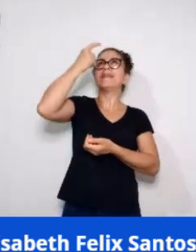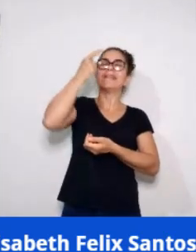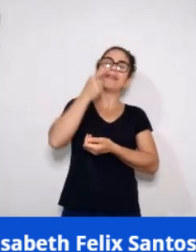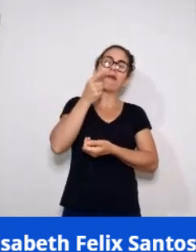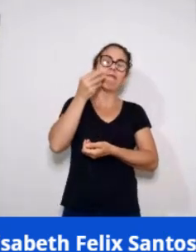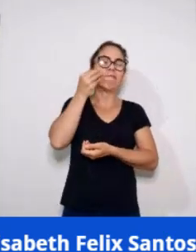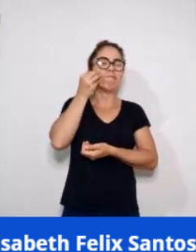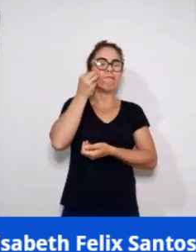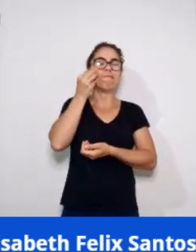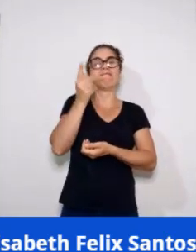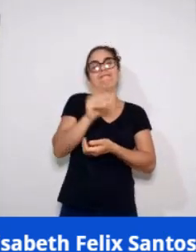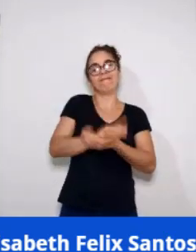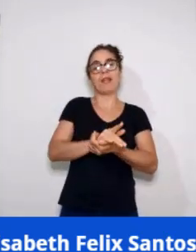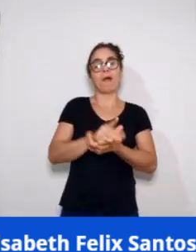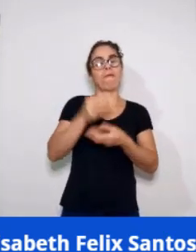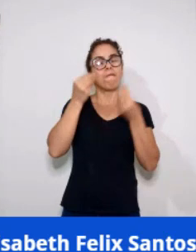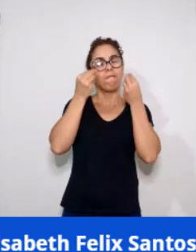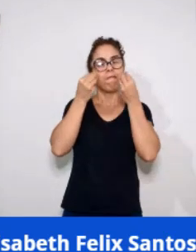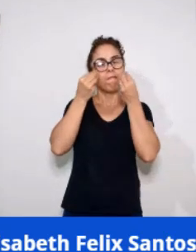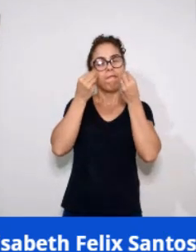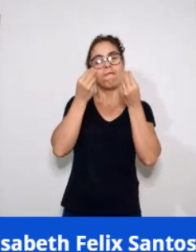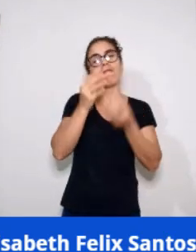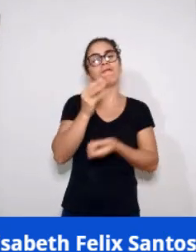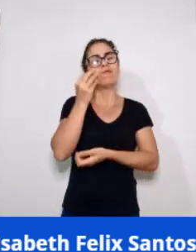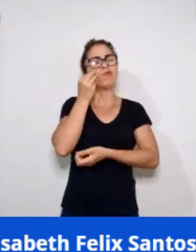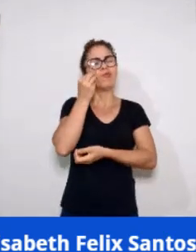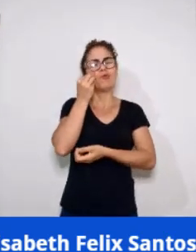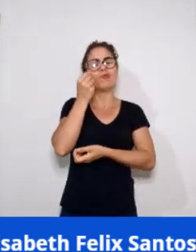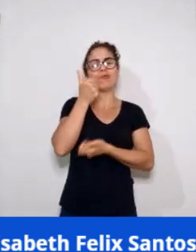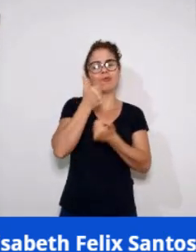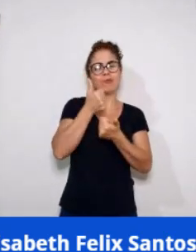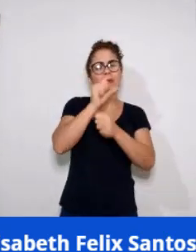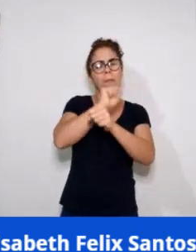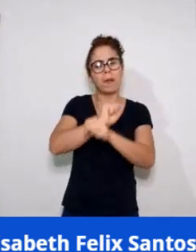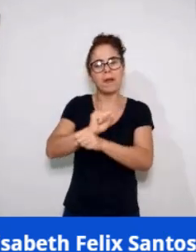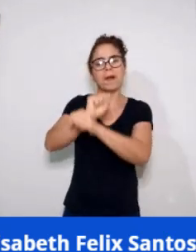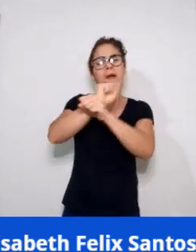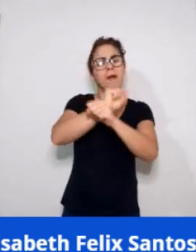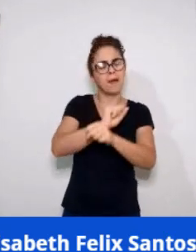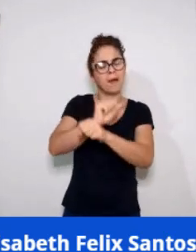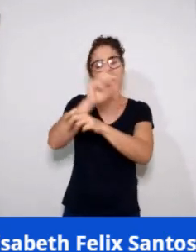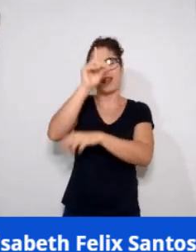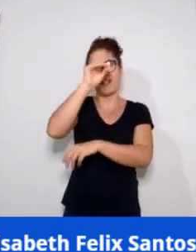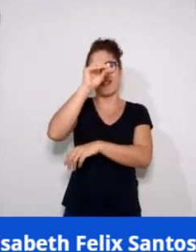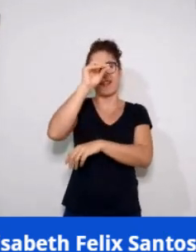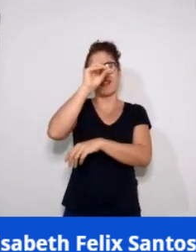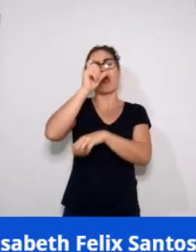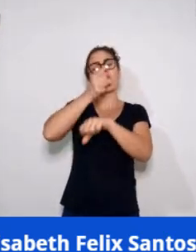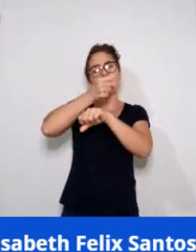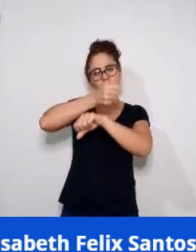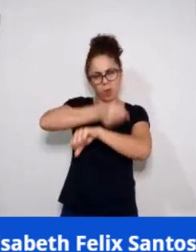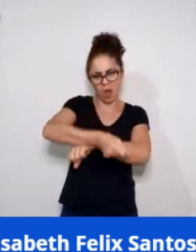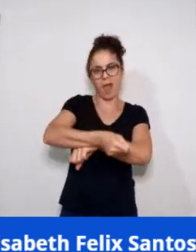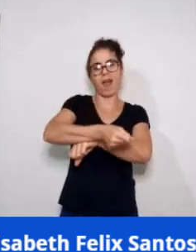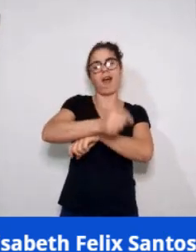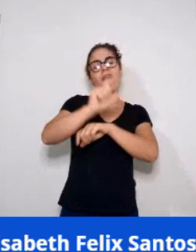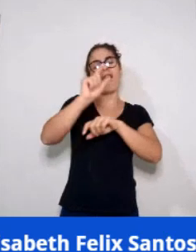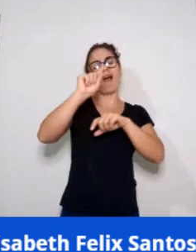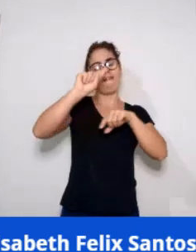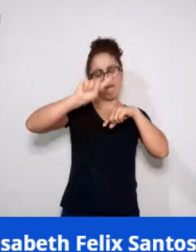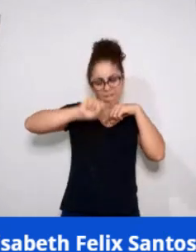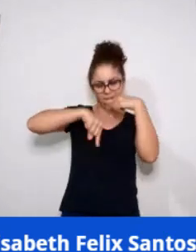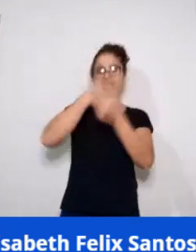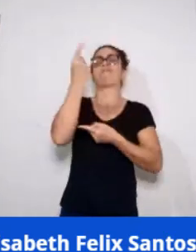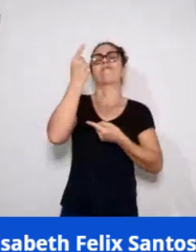fofos. Essa esperança que nos motiva a cada dia mais lutar e se reinventar. Muito